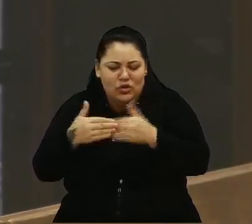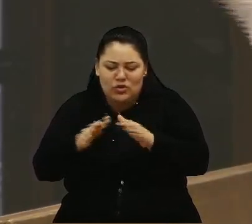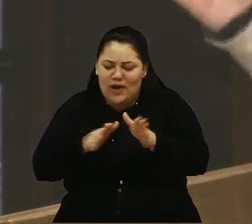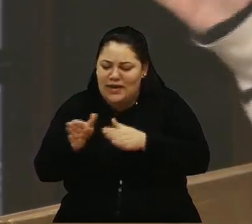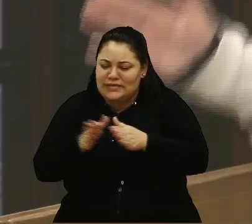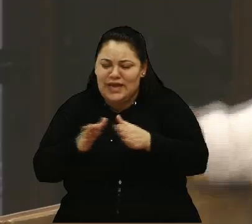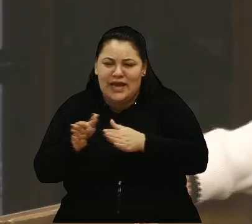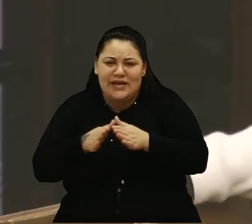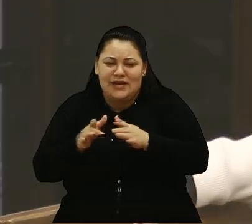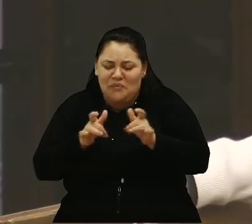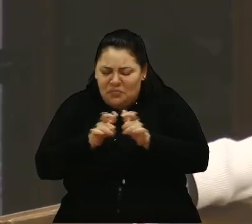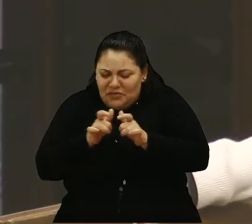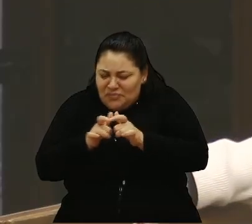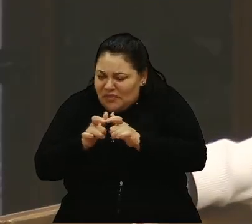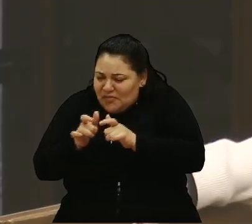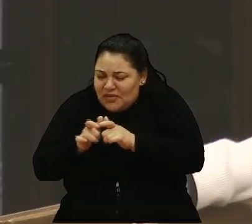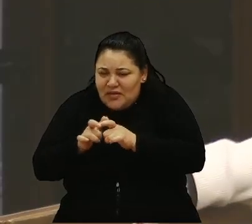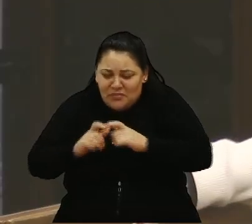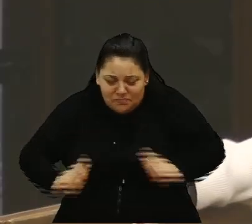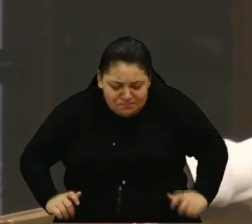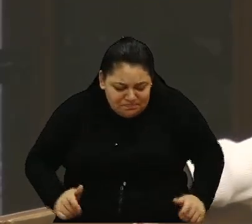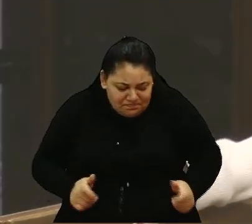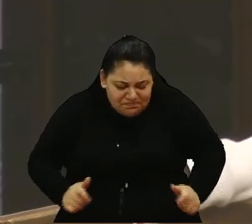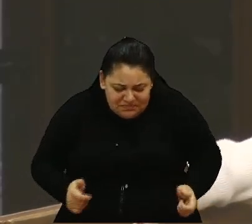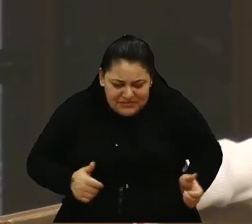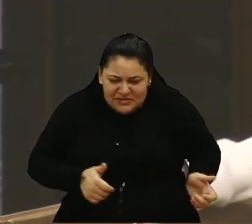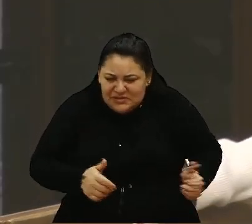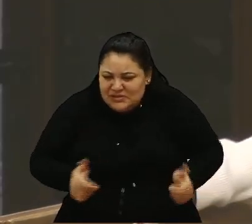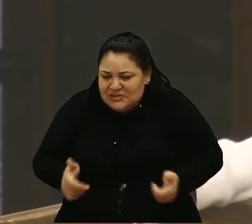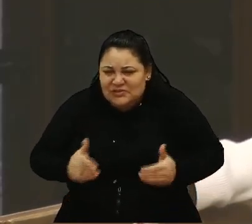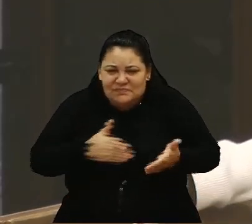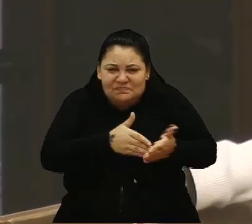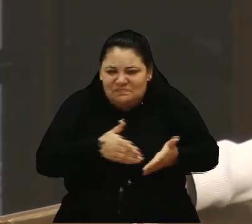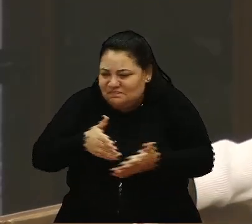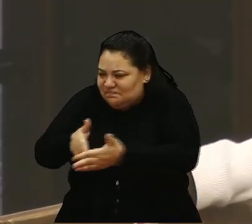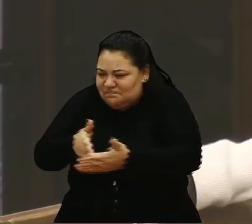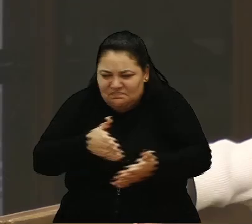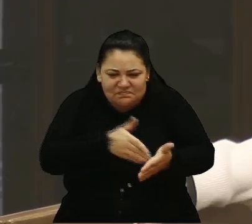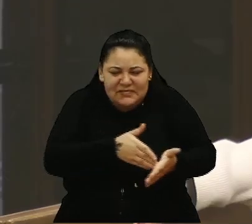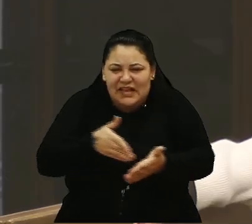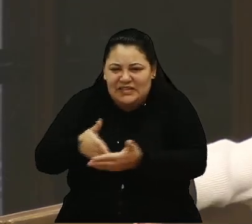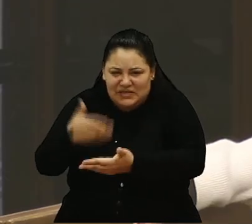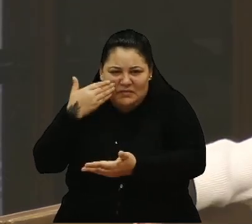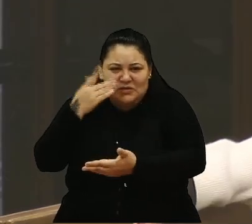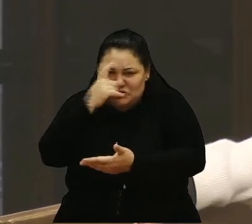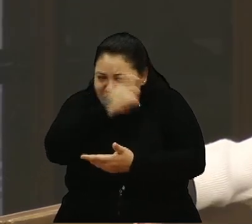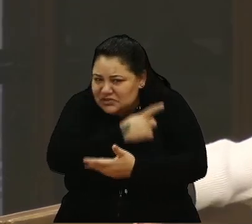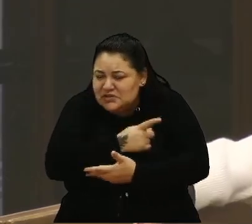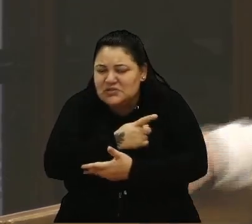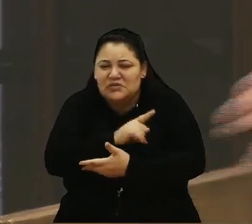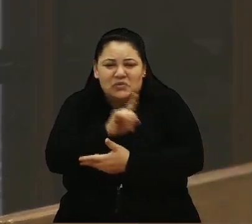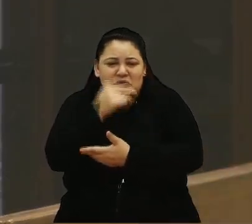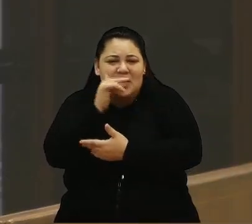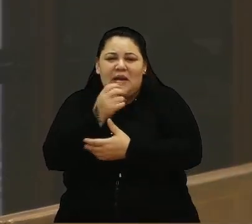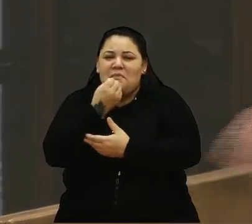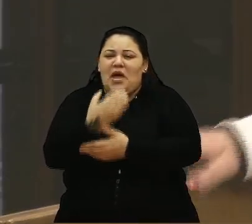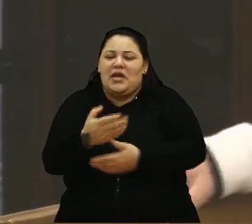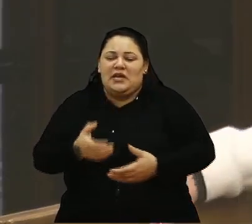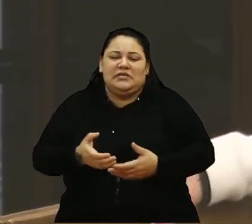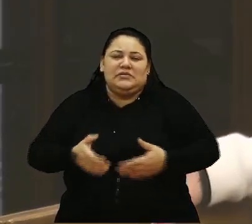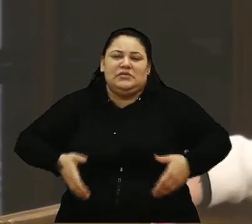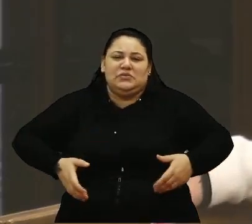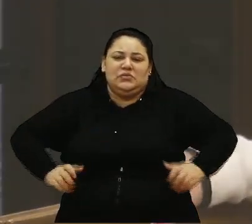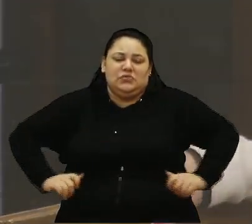quadradinhos estreitos para que pessoas cadeirantes possam passar, idosos, pessoas que estão com algum problema que reduzam a